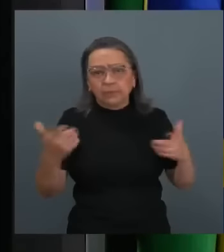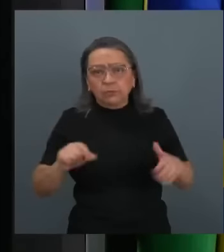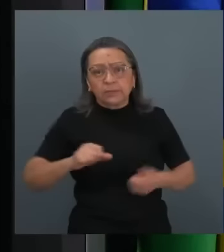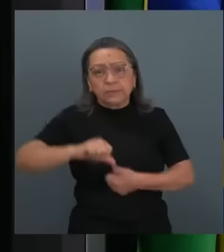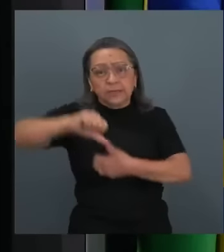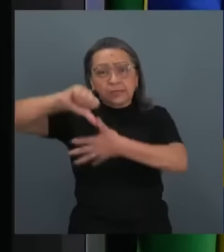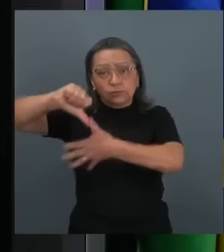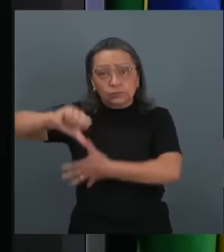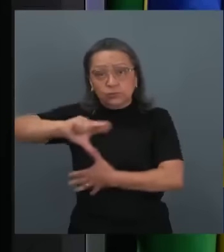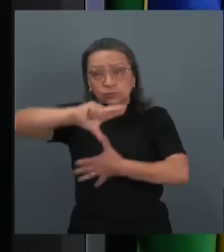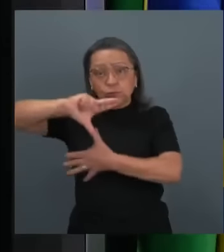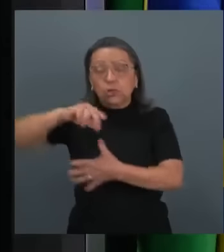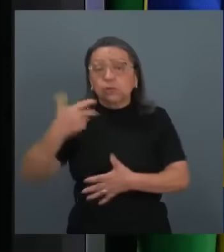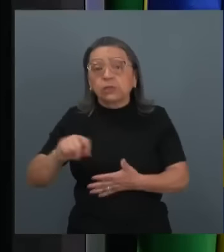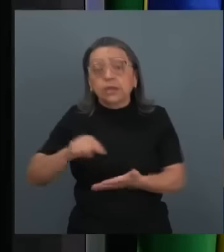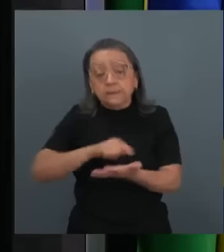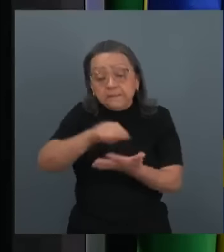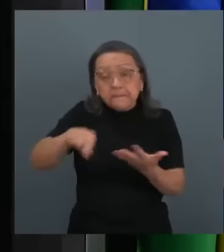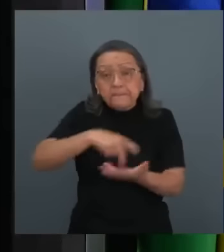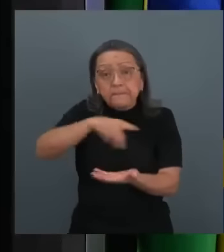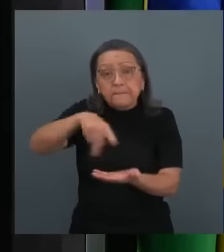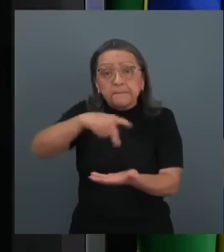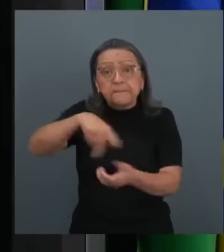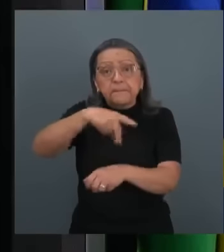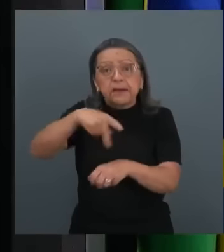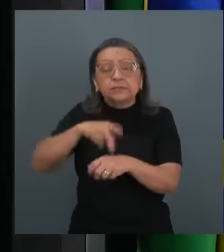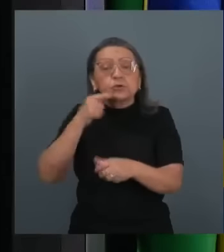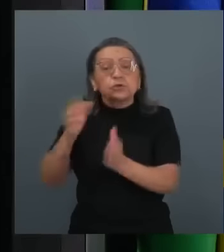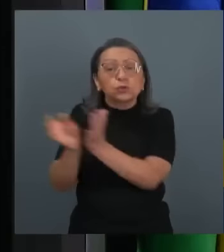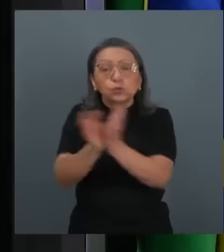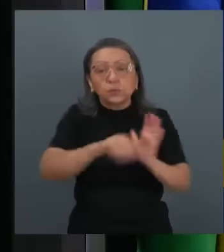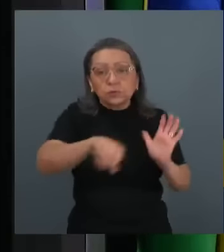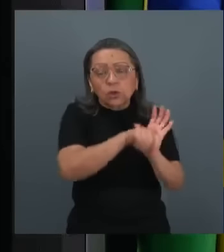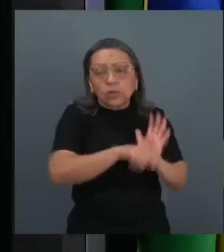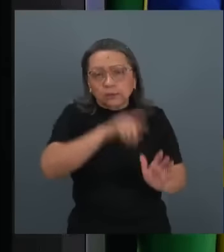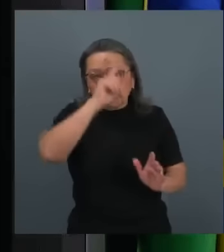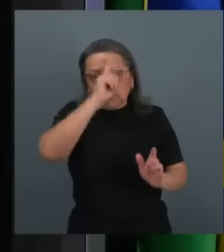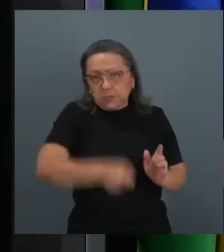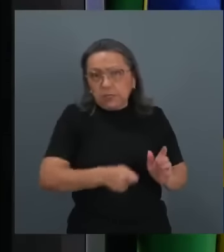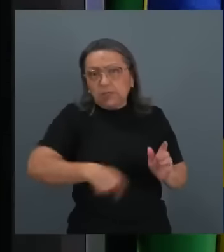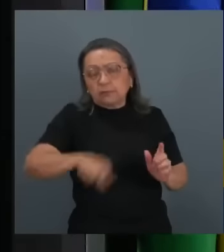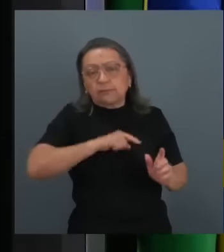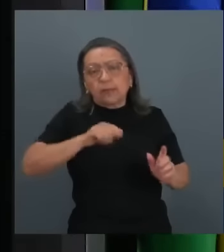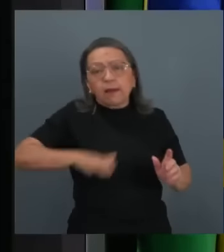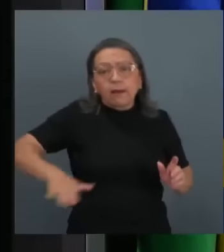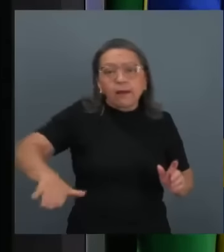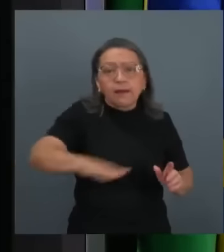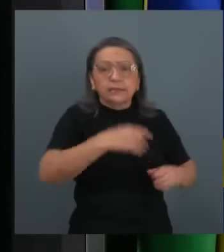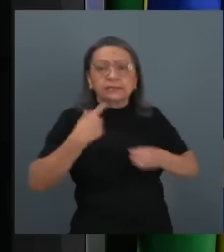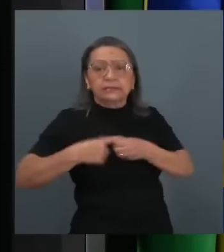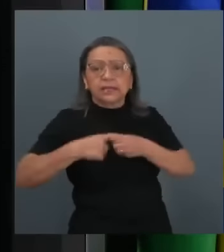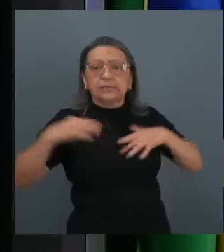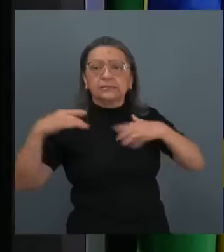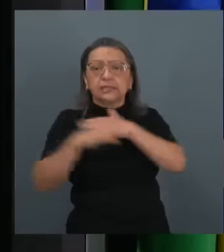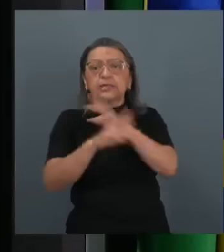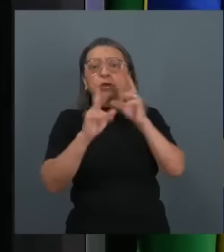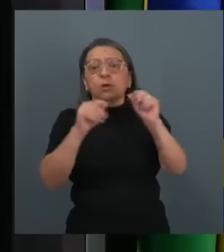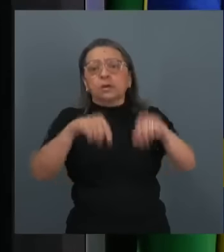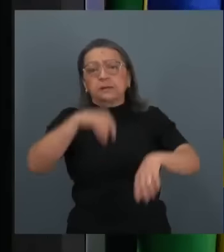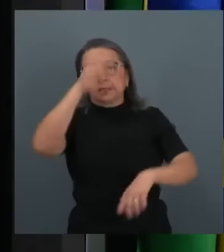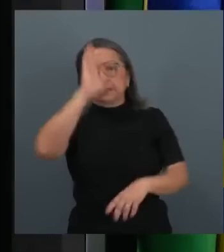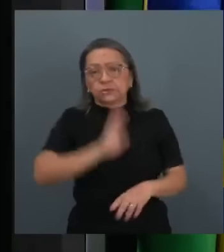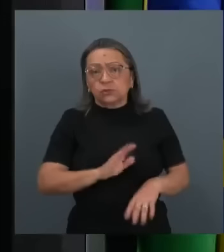Sul nenhum país onde as facções criminosas dominem territórios em áreas urbanas, como existe aqui,